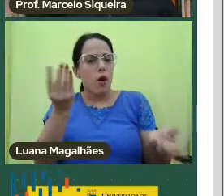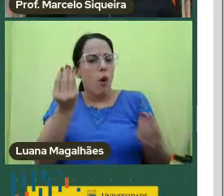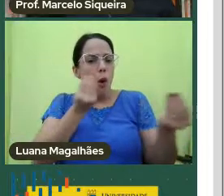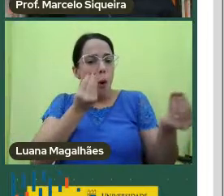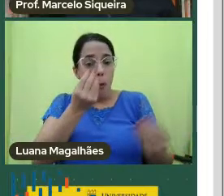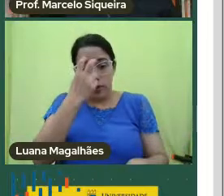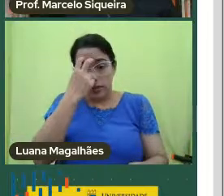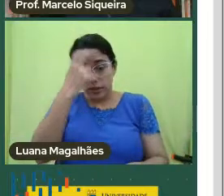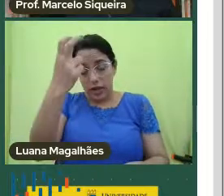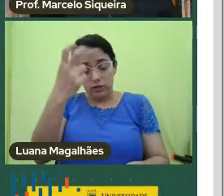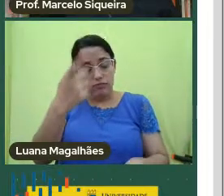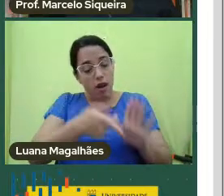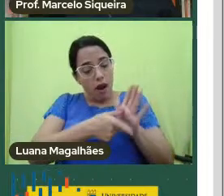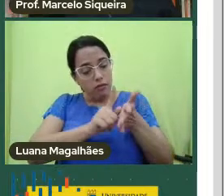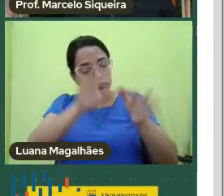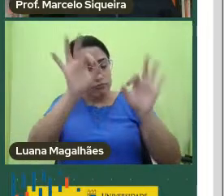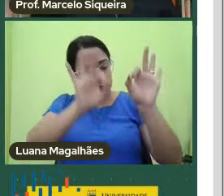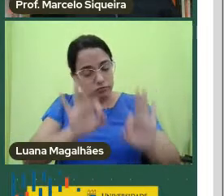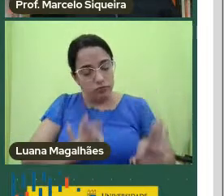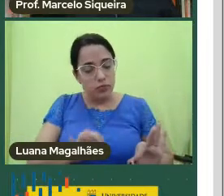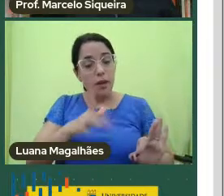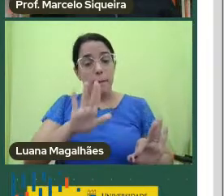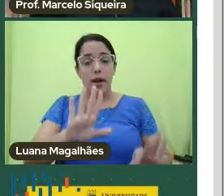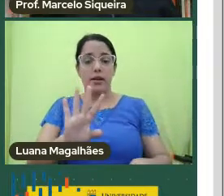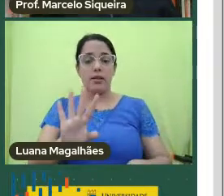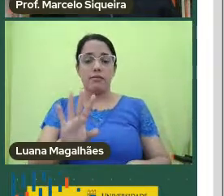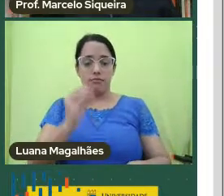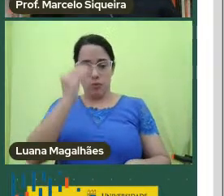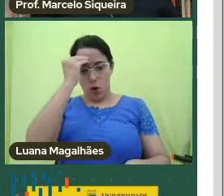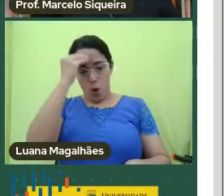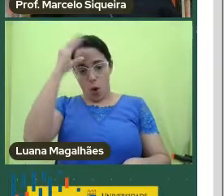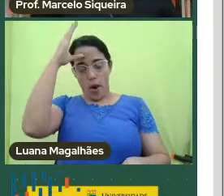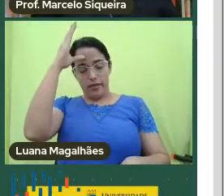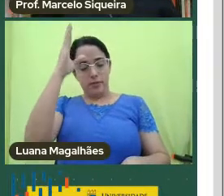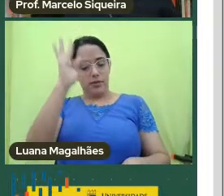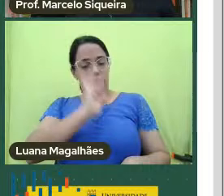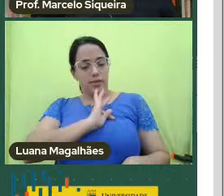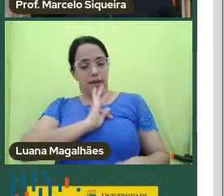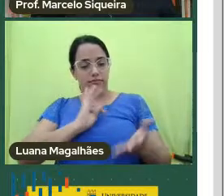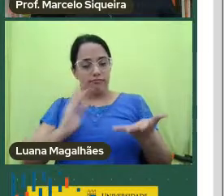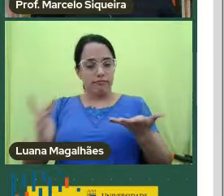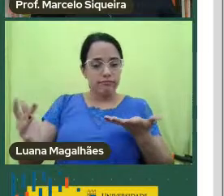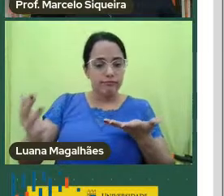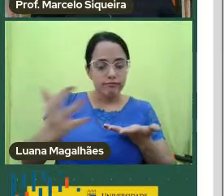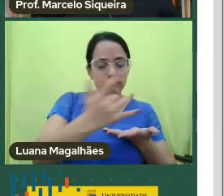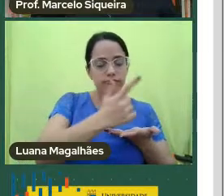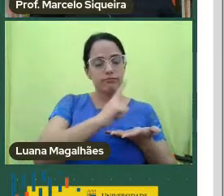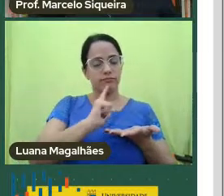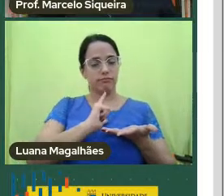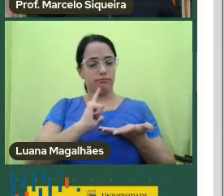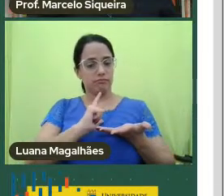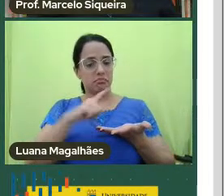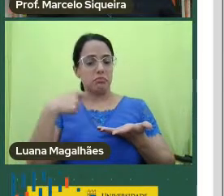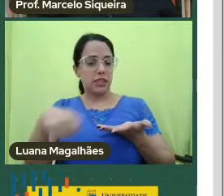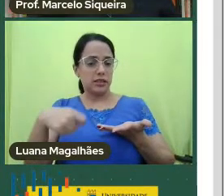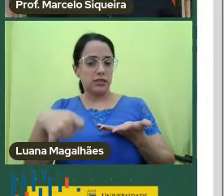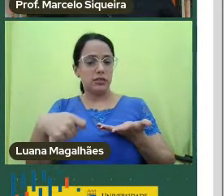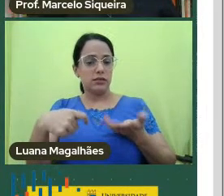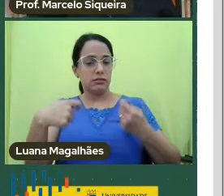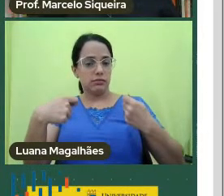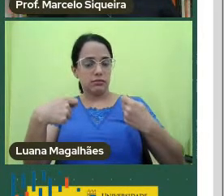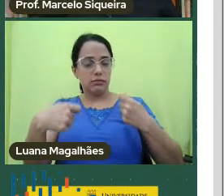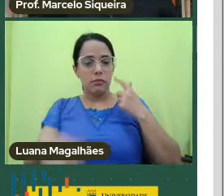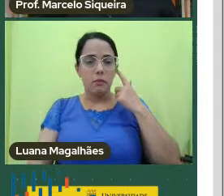mas, sobretudo, com conhecimento técnico. E também, porque em alguns momentos é necessário, pelo bom